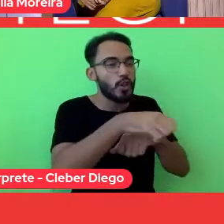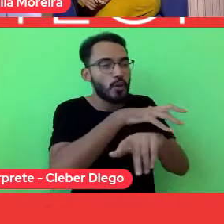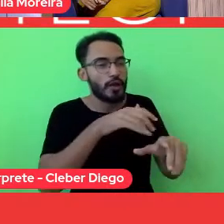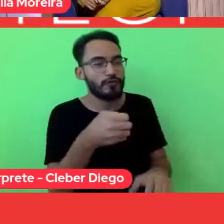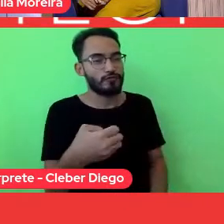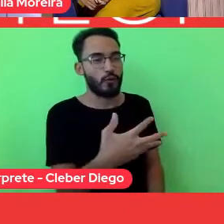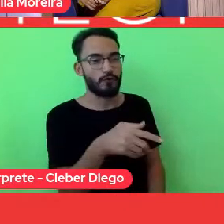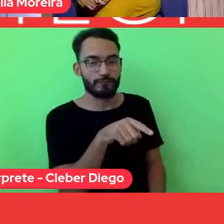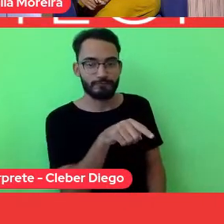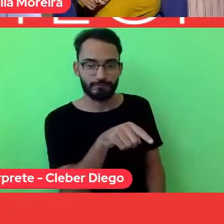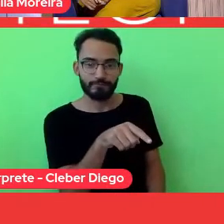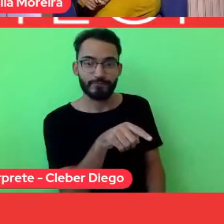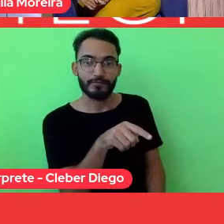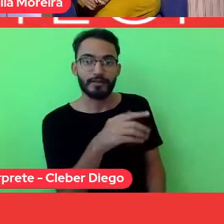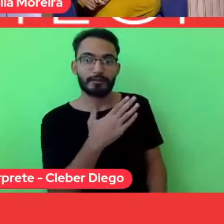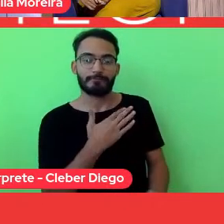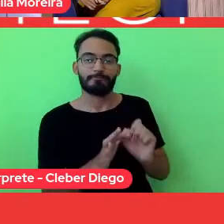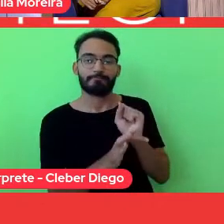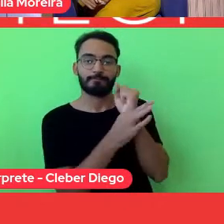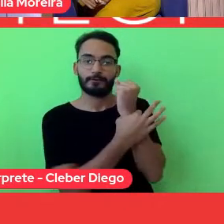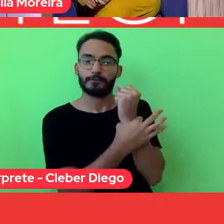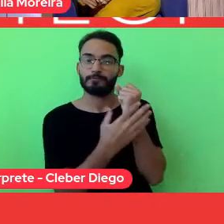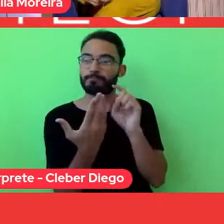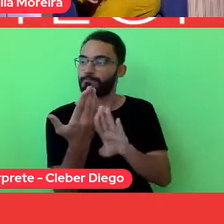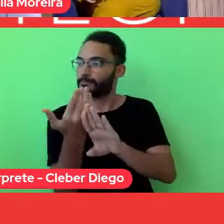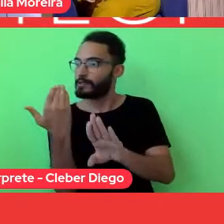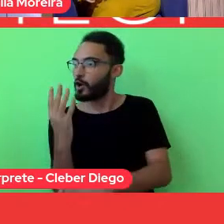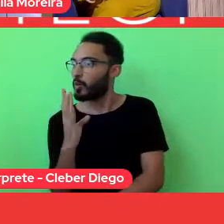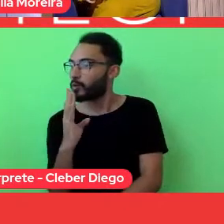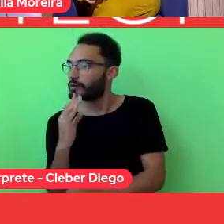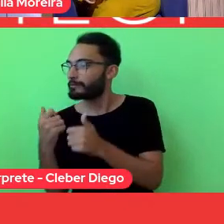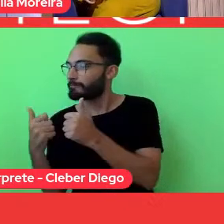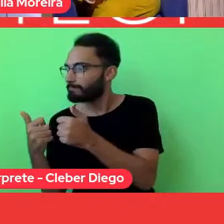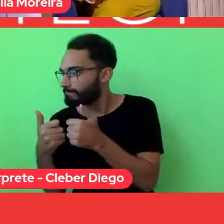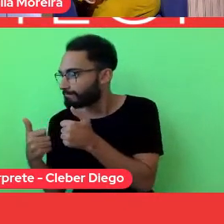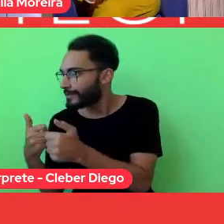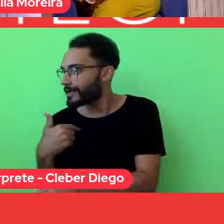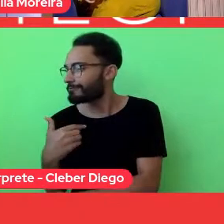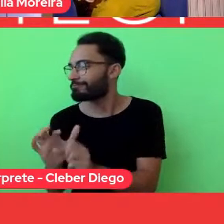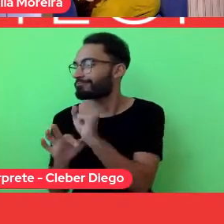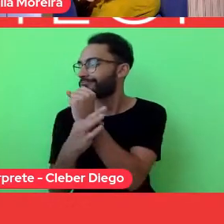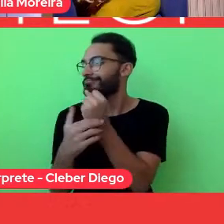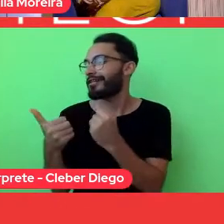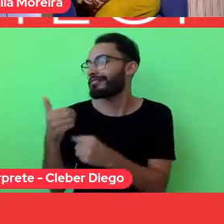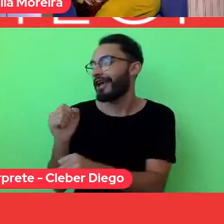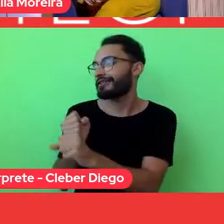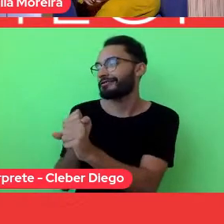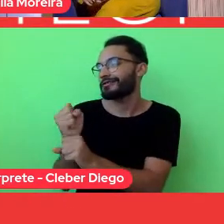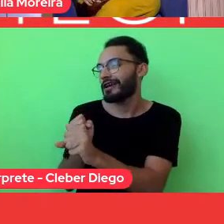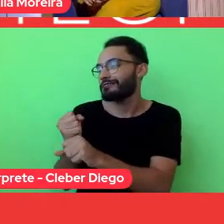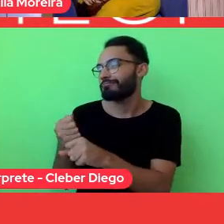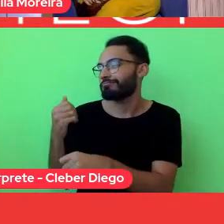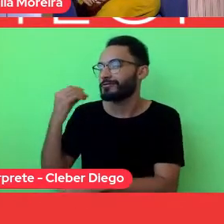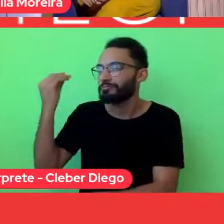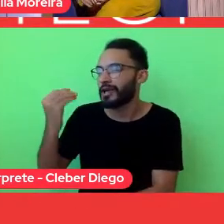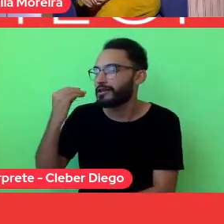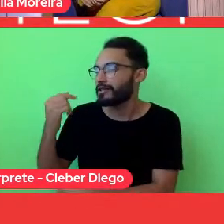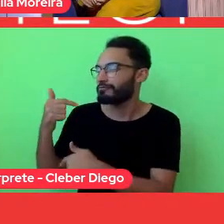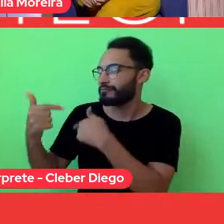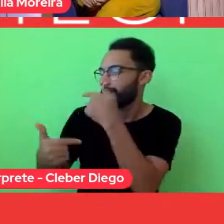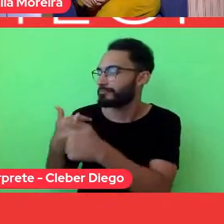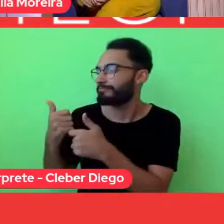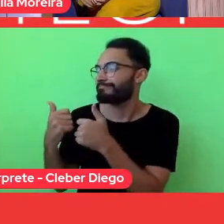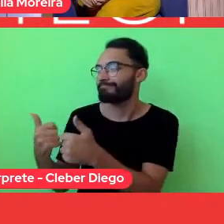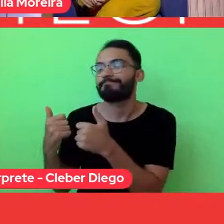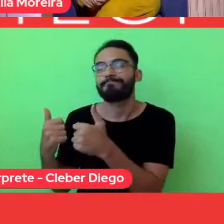tinha muita segurança em tudo que eu conhecia até então. Passei quase 10 anos fazendo ali o trabalho. Para mim